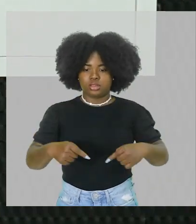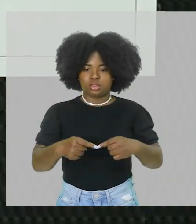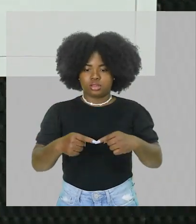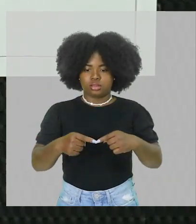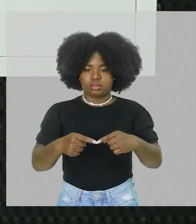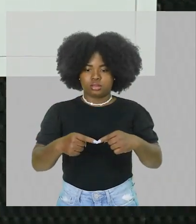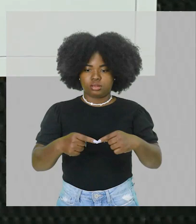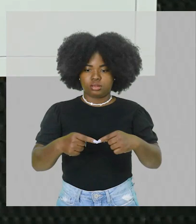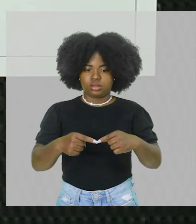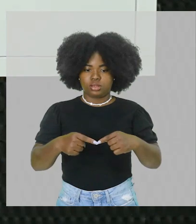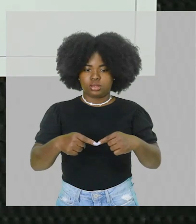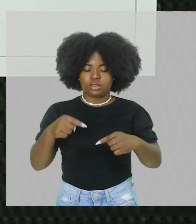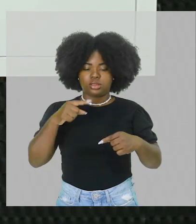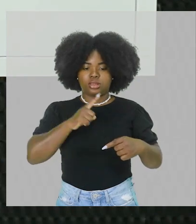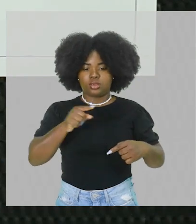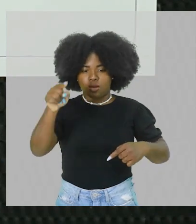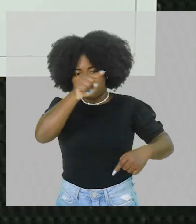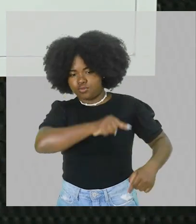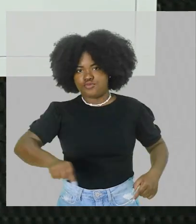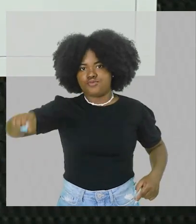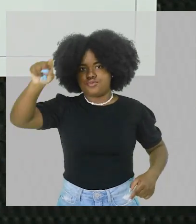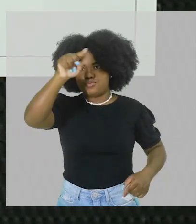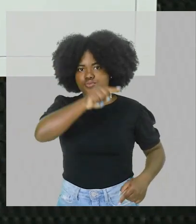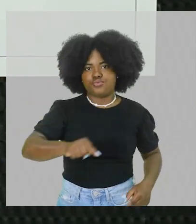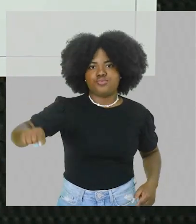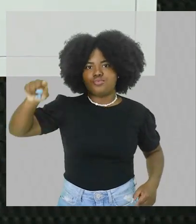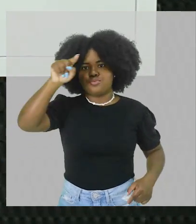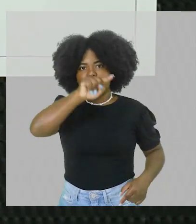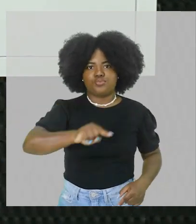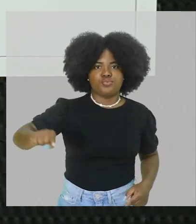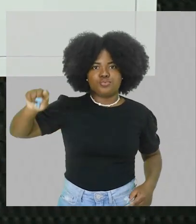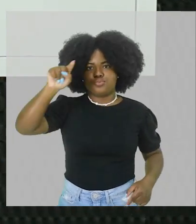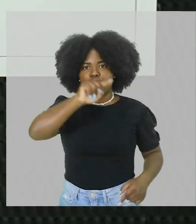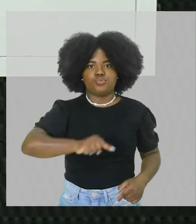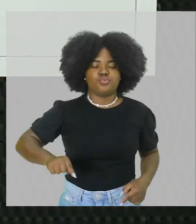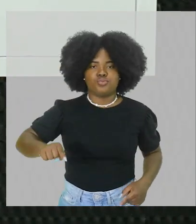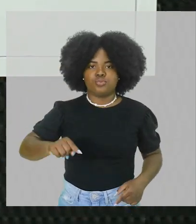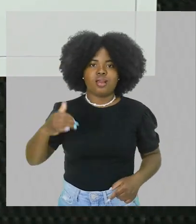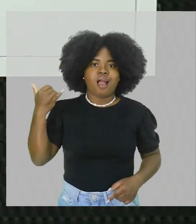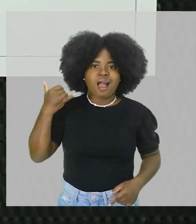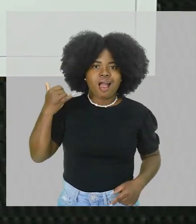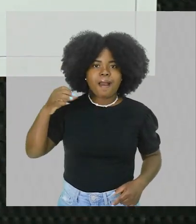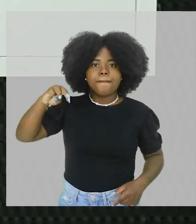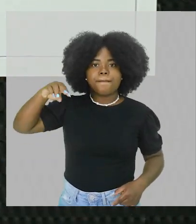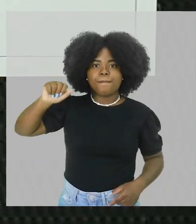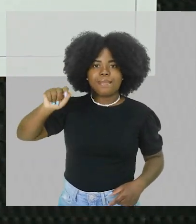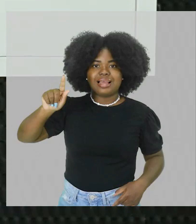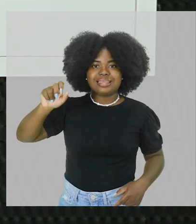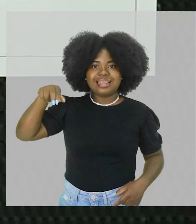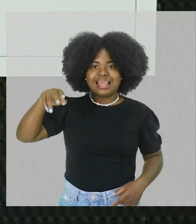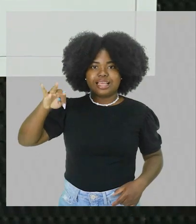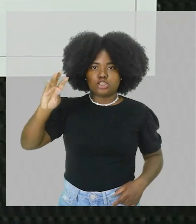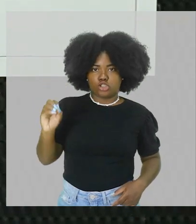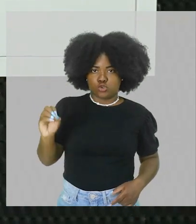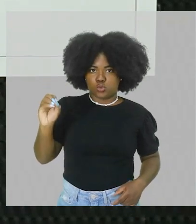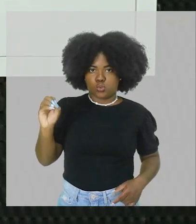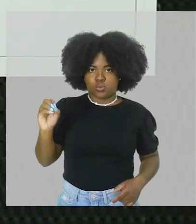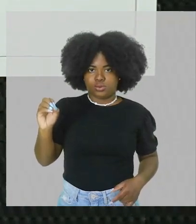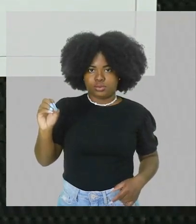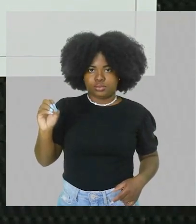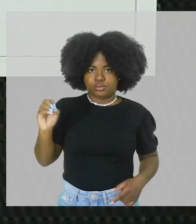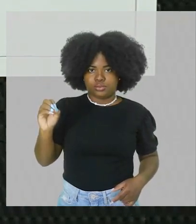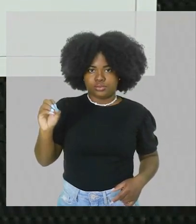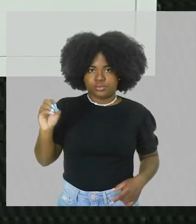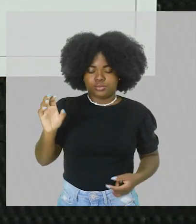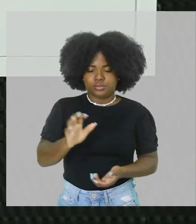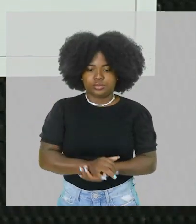o fenômeno magnético mais intenso, certo? Justamente por conta do campo magnético que é gerado pelo ímã, tá